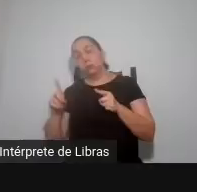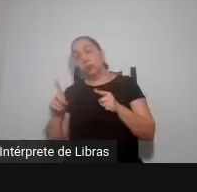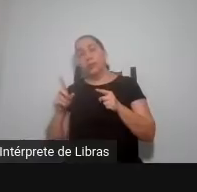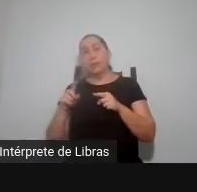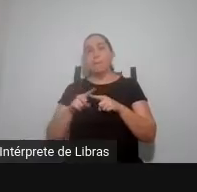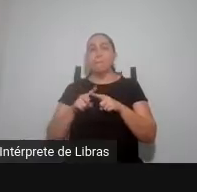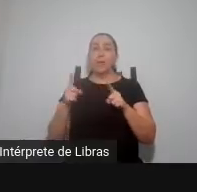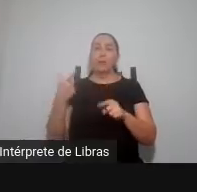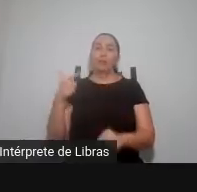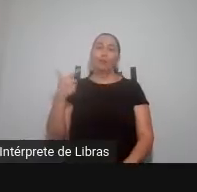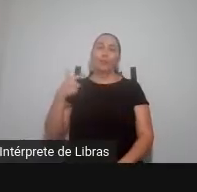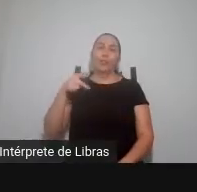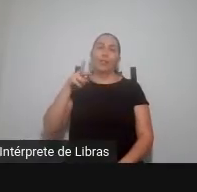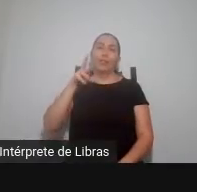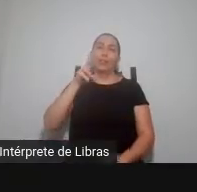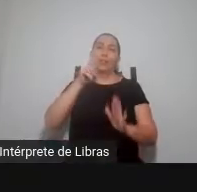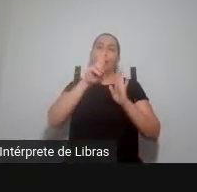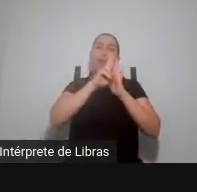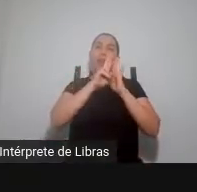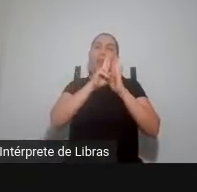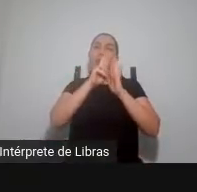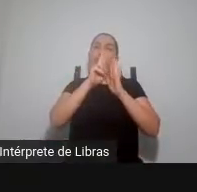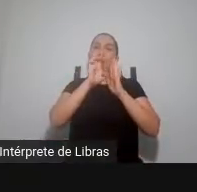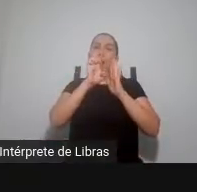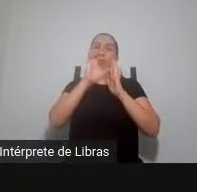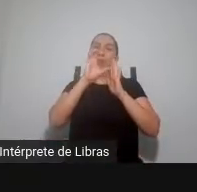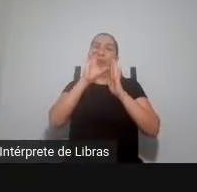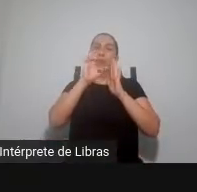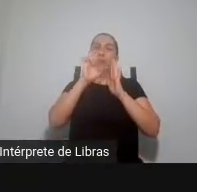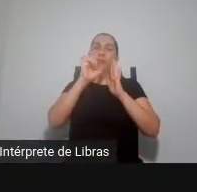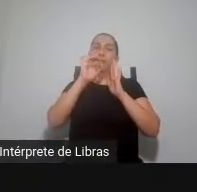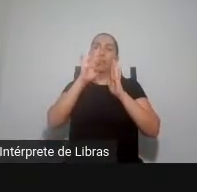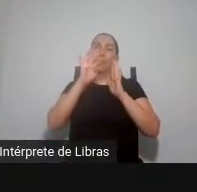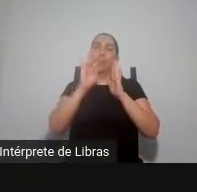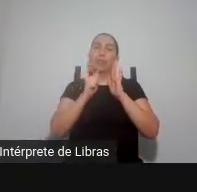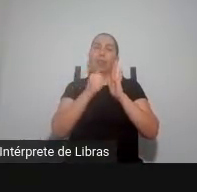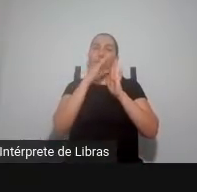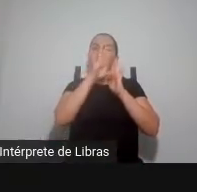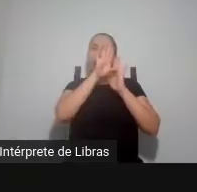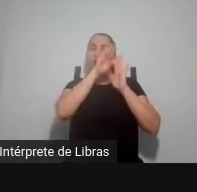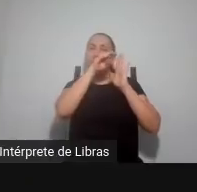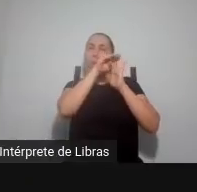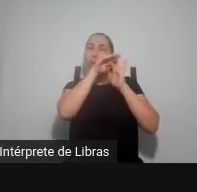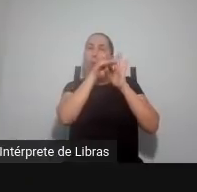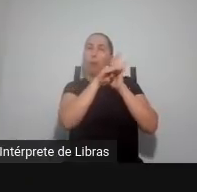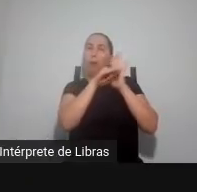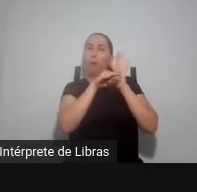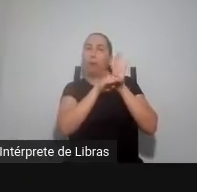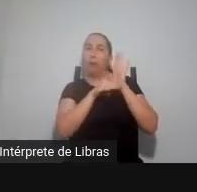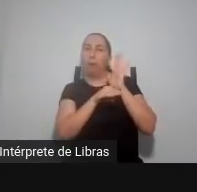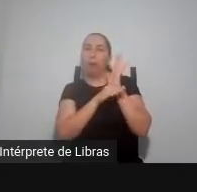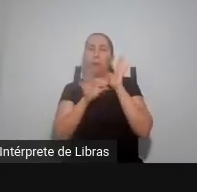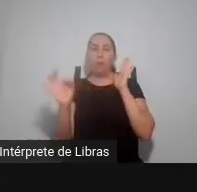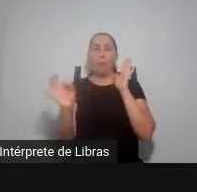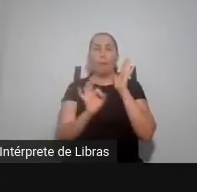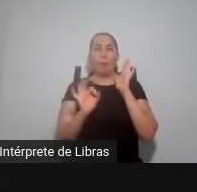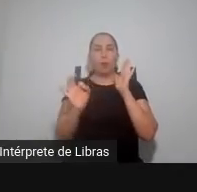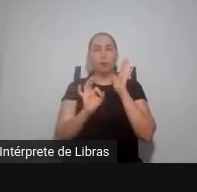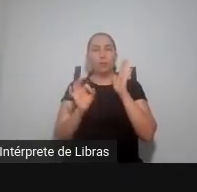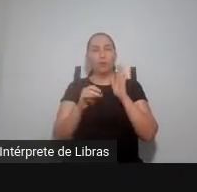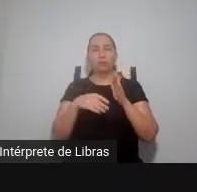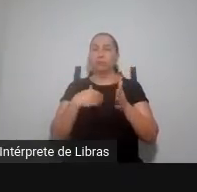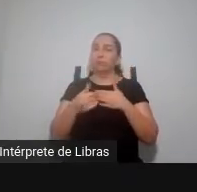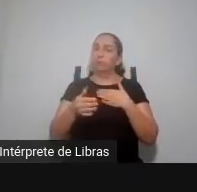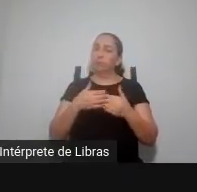precisa trazer práticas que sejam significativas e que levem essas crianças, independente de estar no terceiro, no primeiro, na